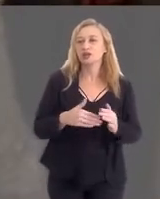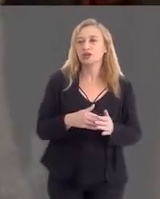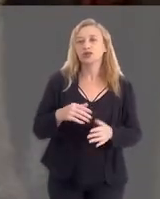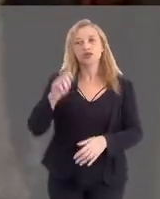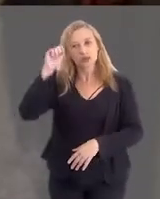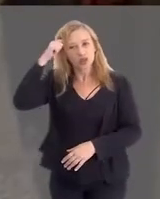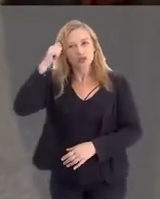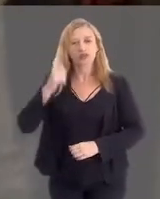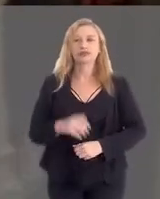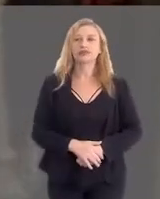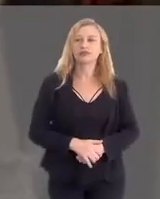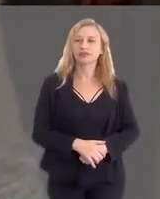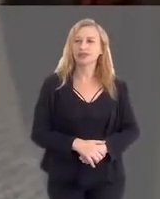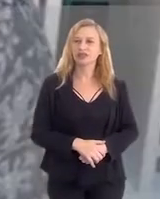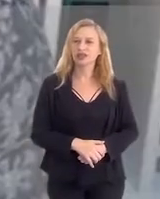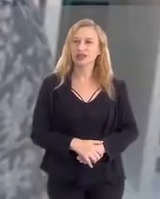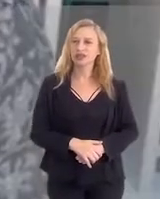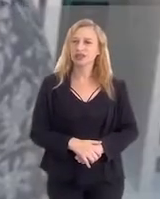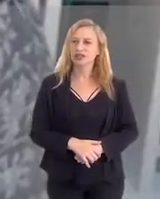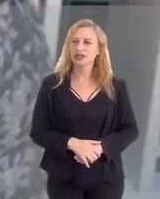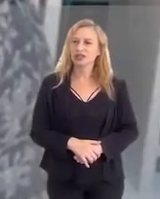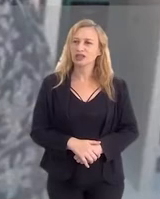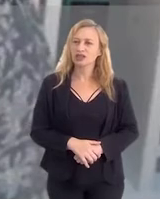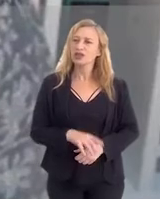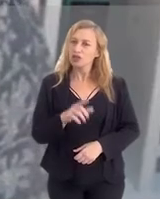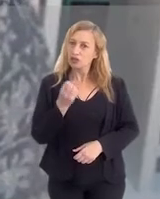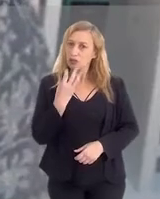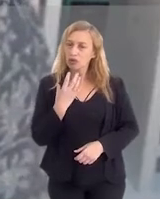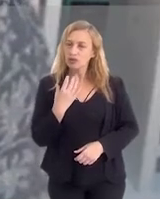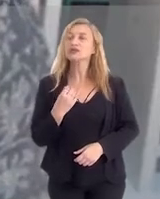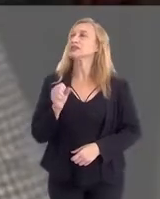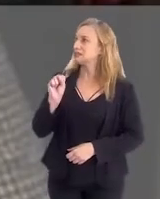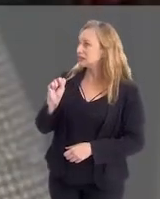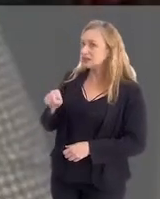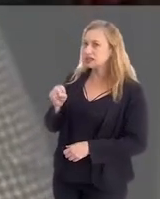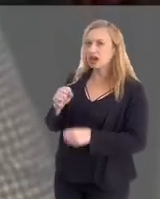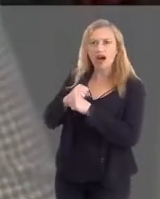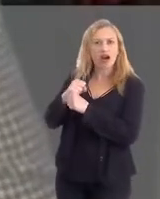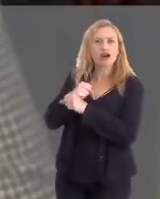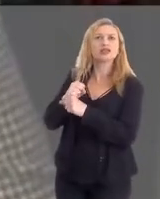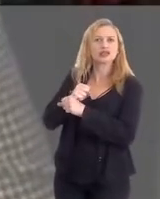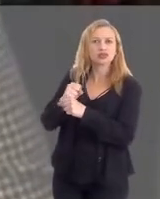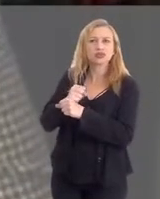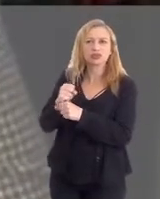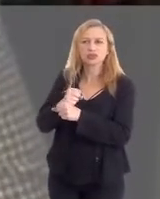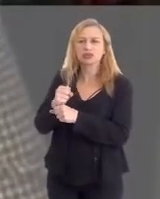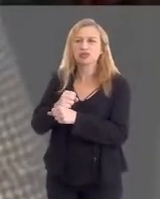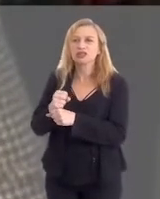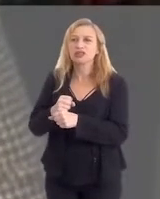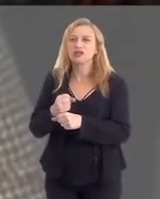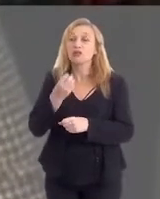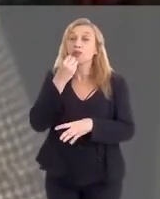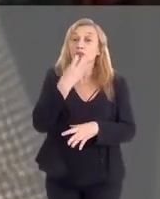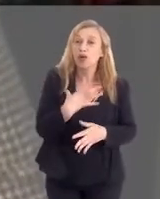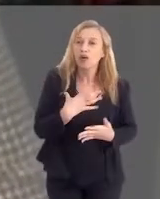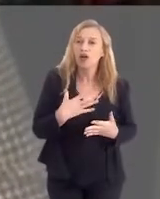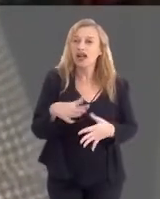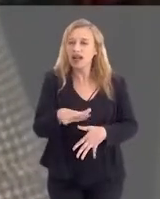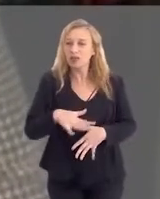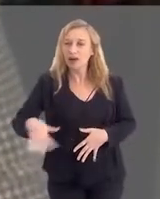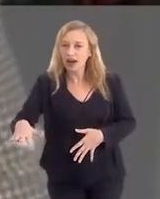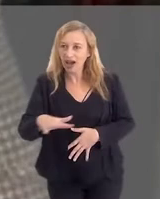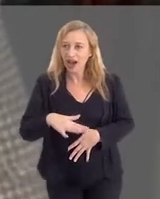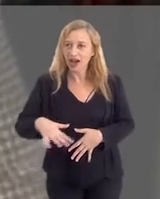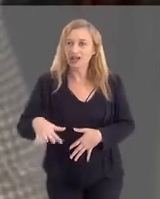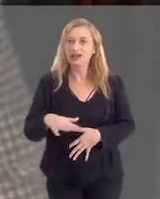para a cultura underground de Brasília. E funcionou bem? Funcionou muito bem, assim, durante anos, foi muito